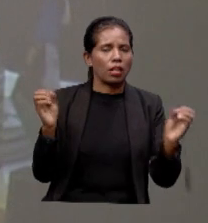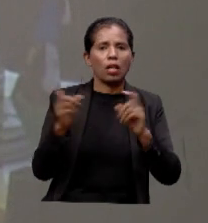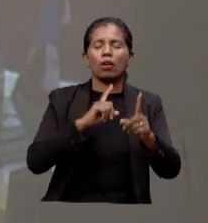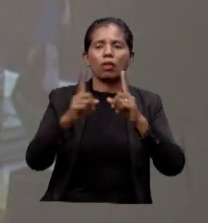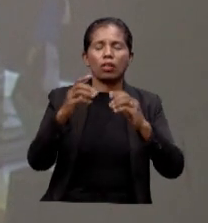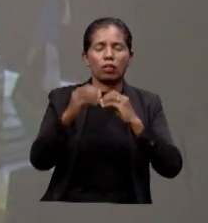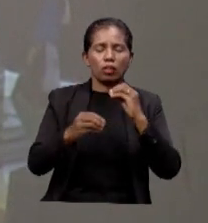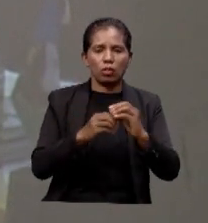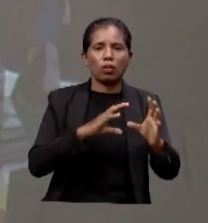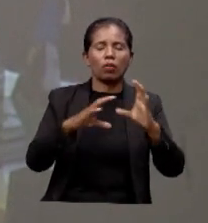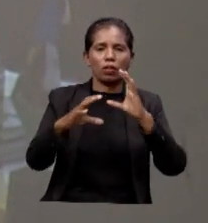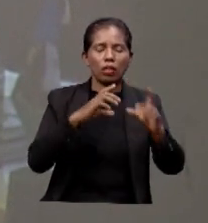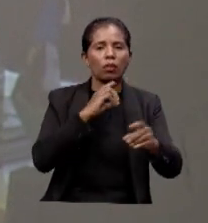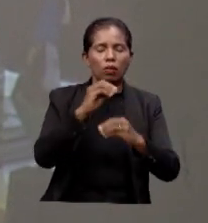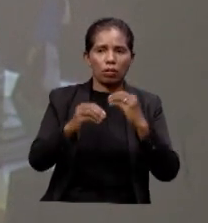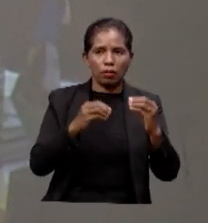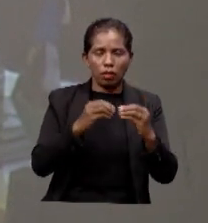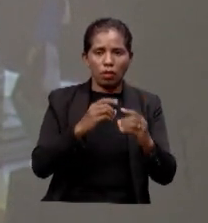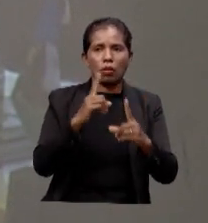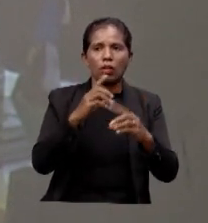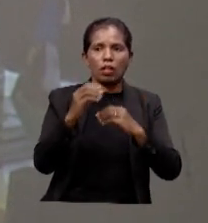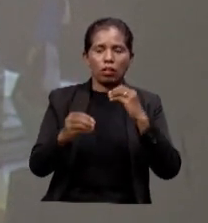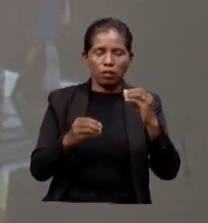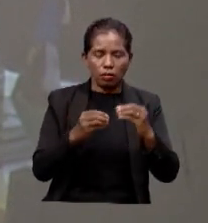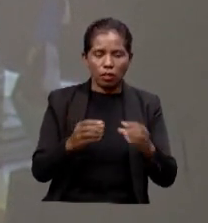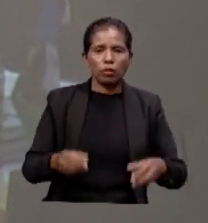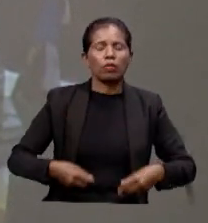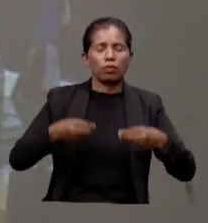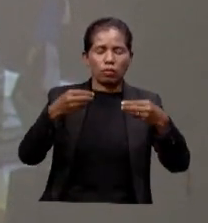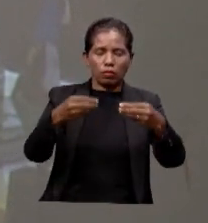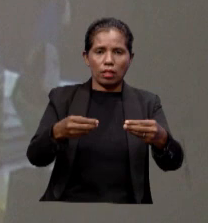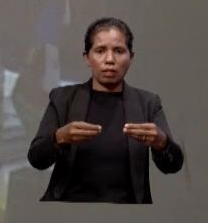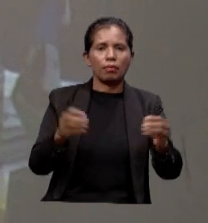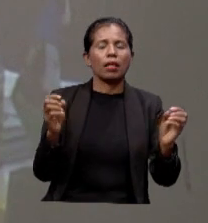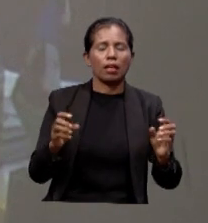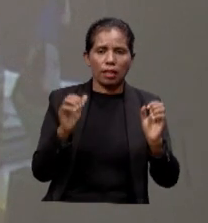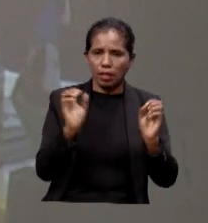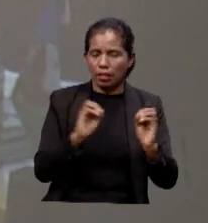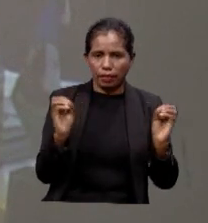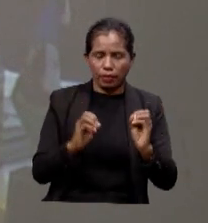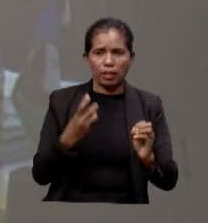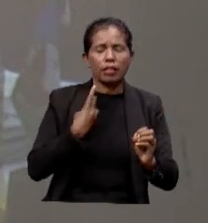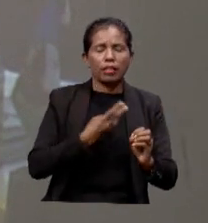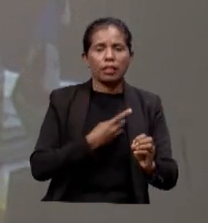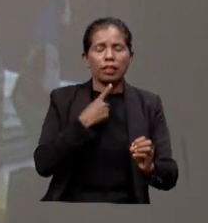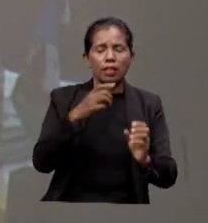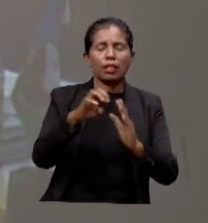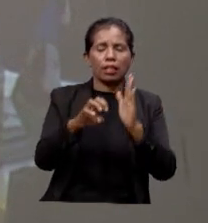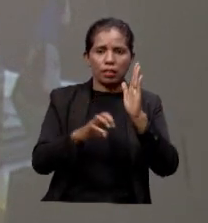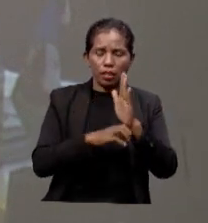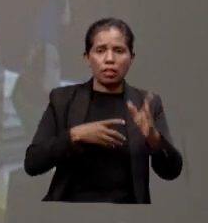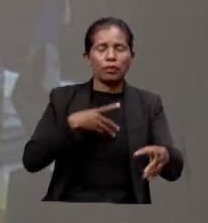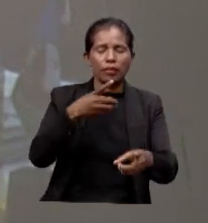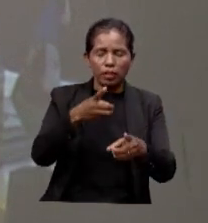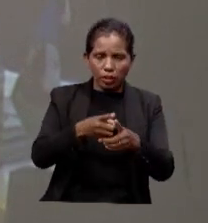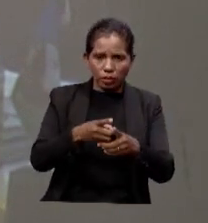vai conversar com a colhia dentro quando vai autorização para o lá. E até diz que o Estado de Direito Democrático e